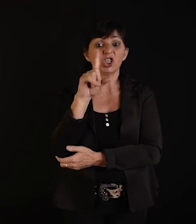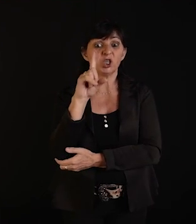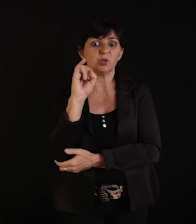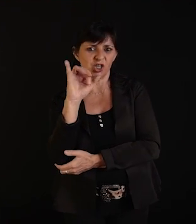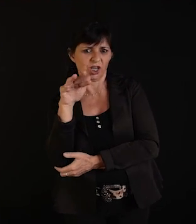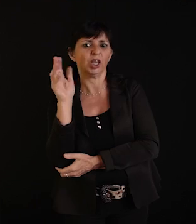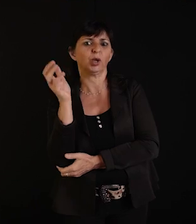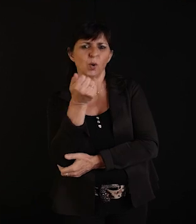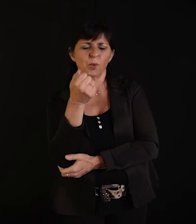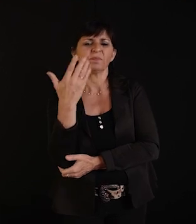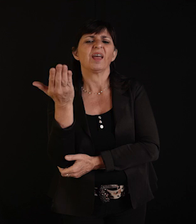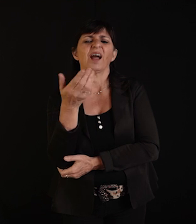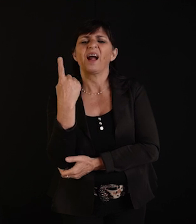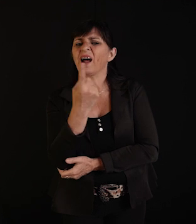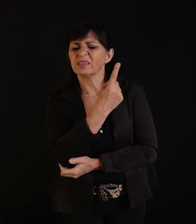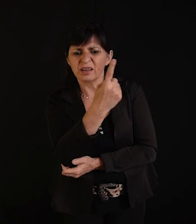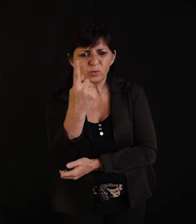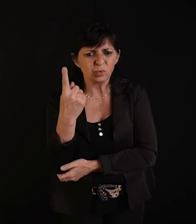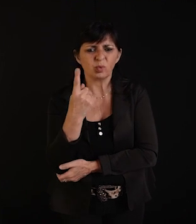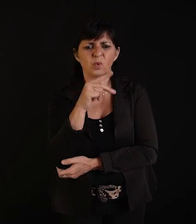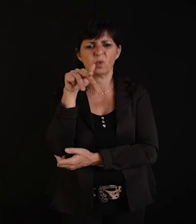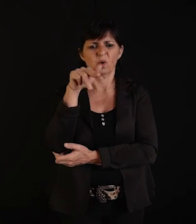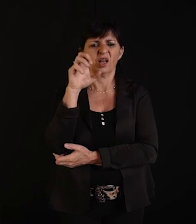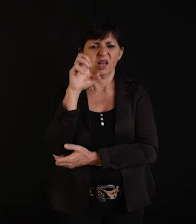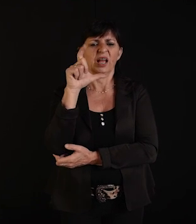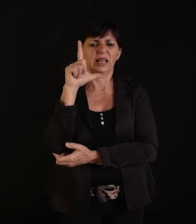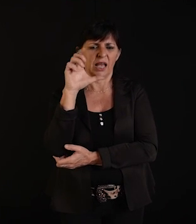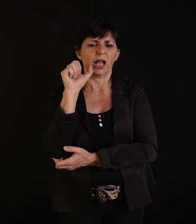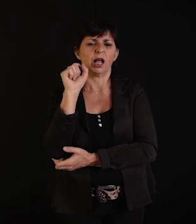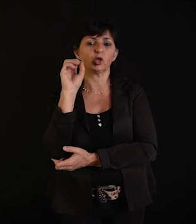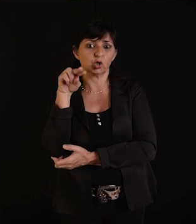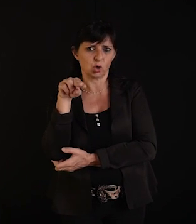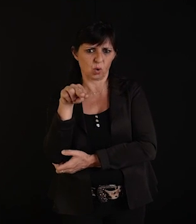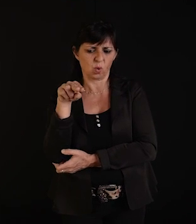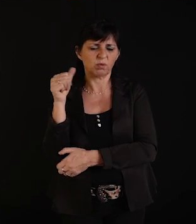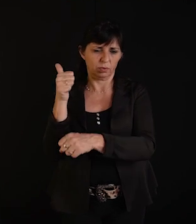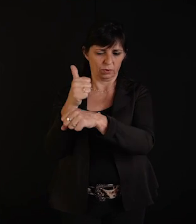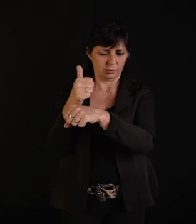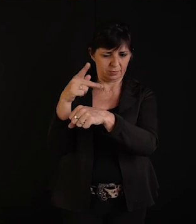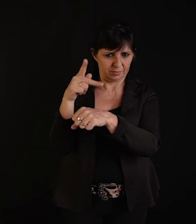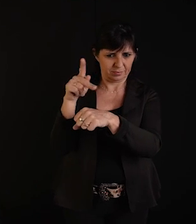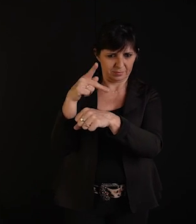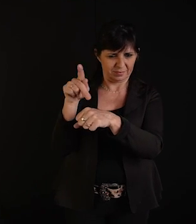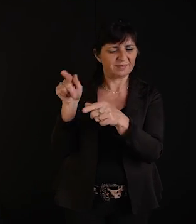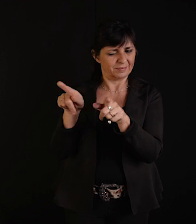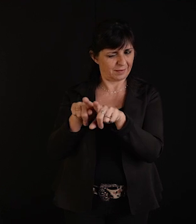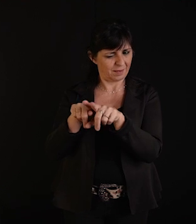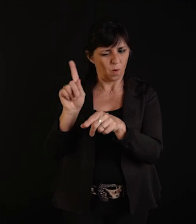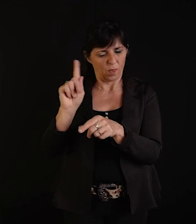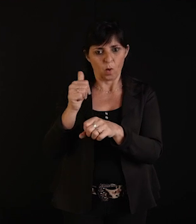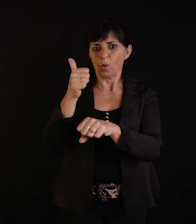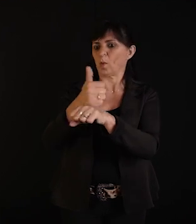dos Monarcas. Nelson Falkenbach, onde eu entrei, né, entre aspas, para substituir você, mas não entrei para substituir você, não.